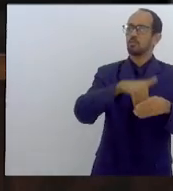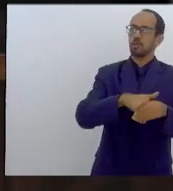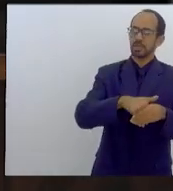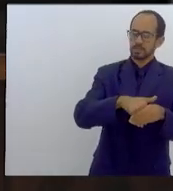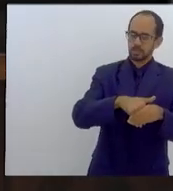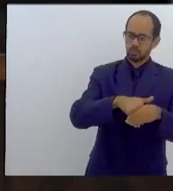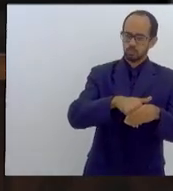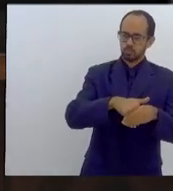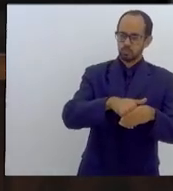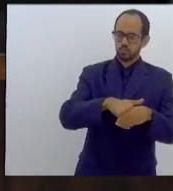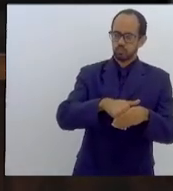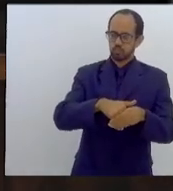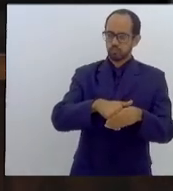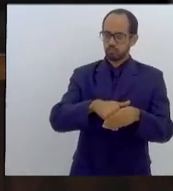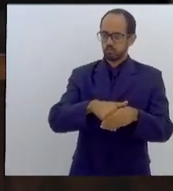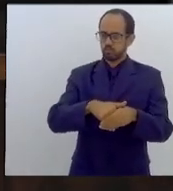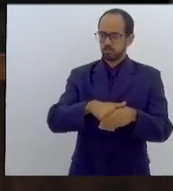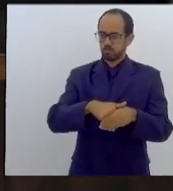votação,